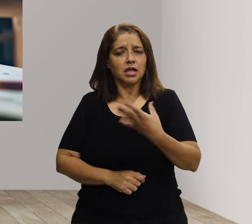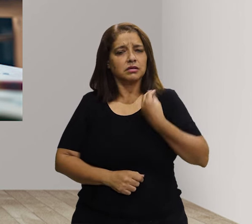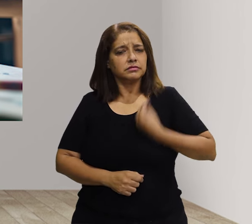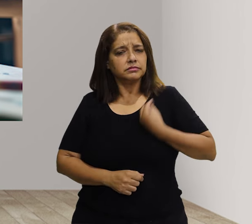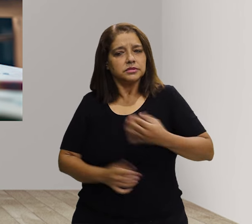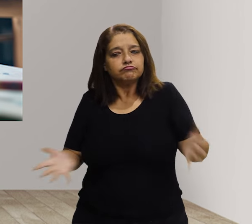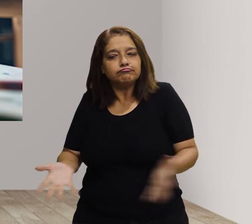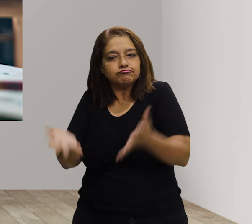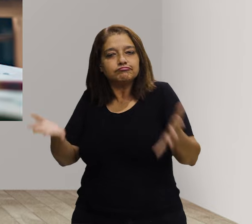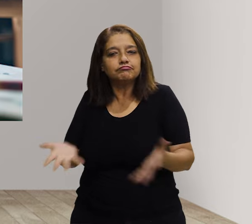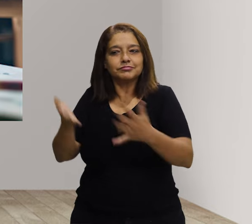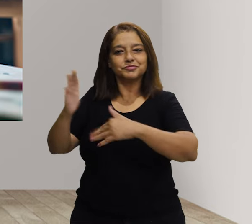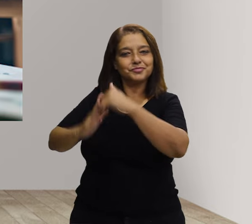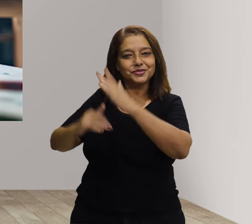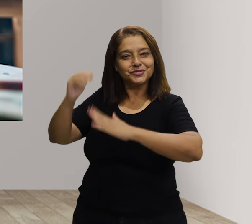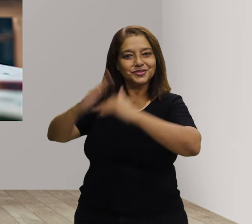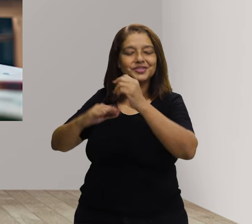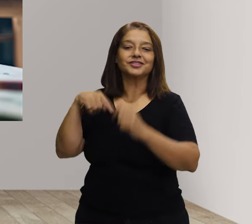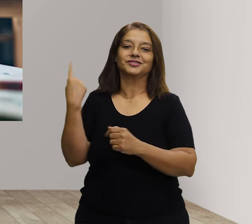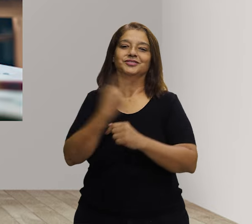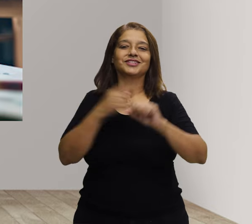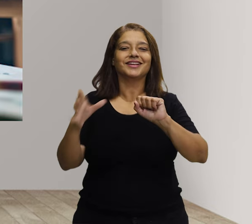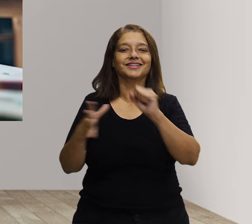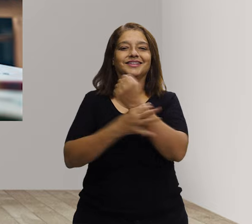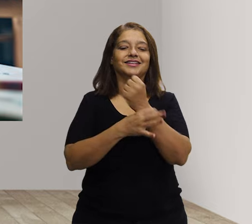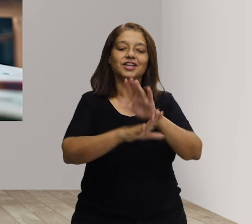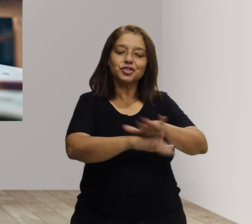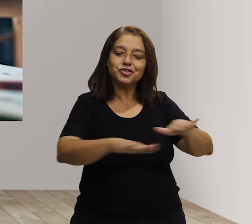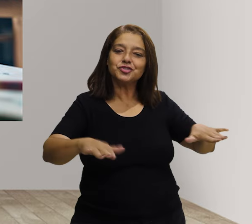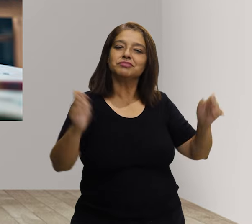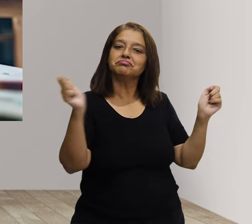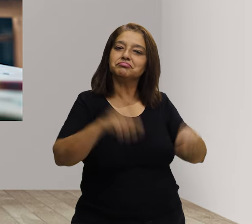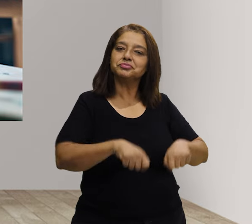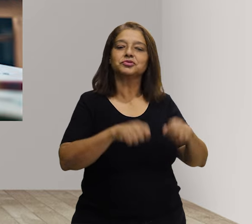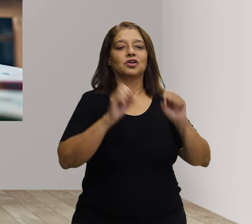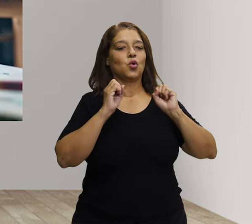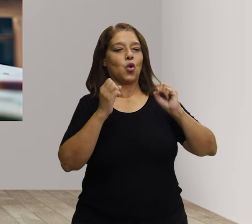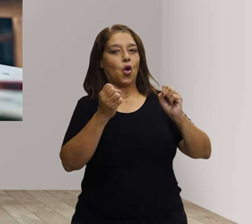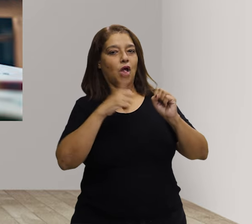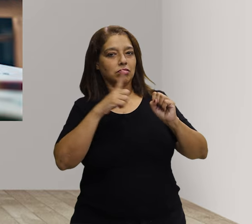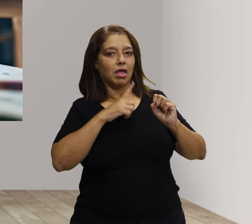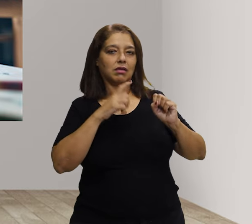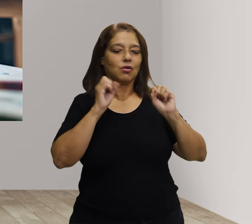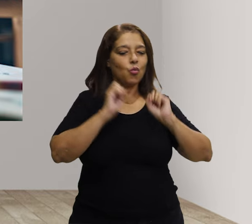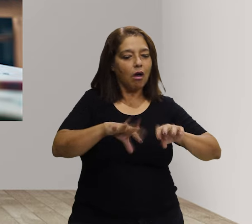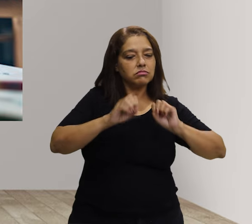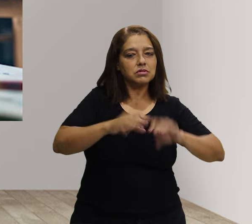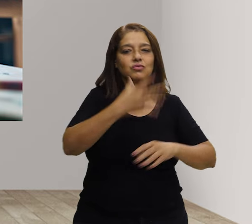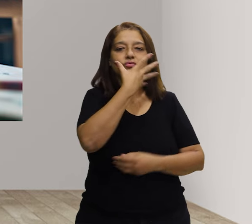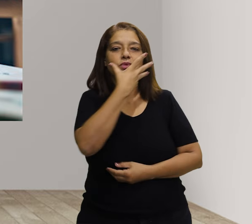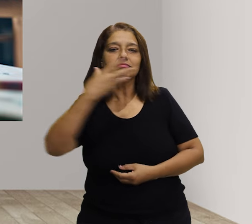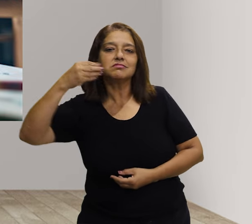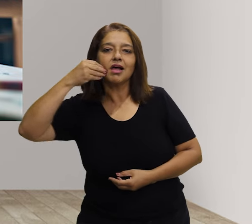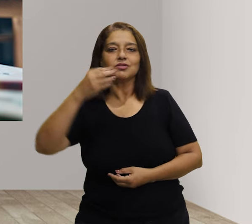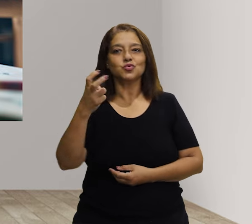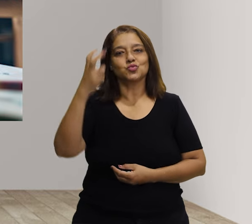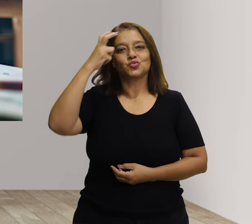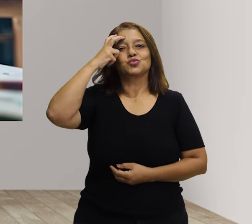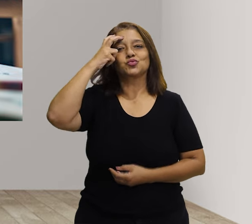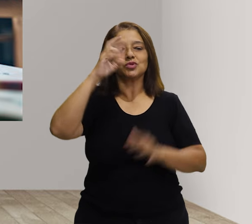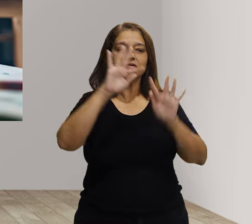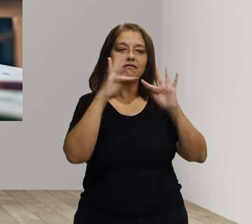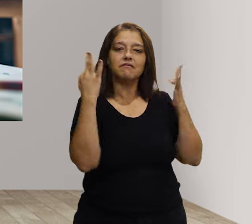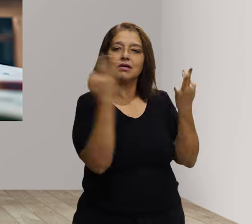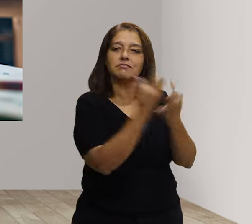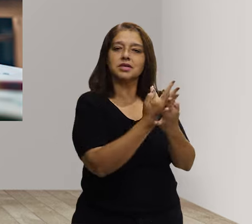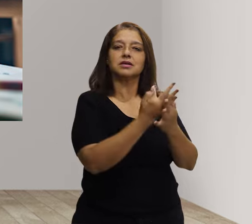dos profissionais, garantimos que nossas crianças tenham acesso a uma educação de qualidade e a uma cultura de paz que